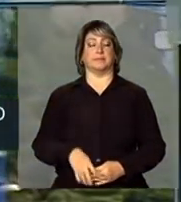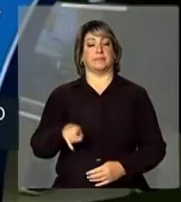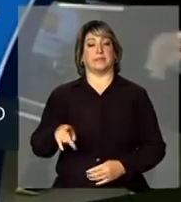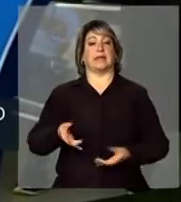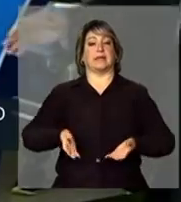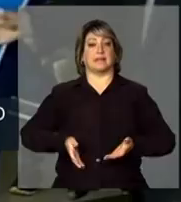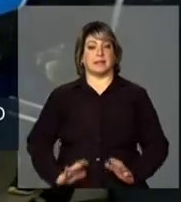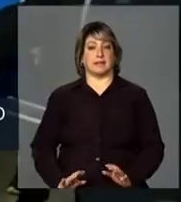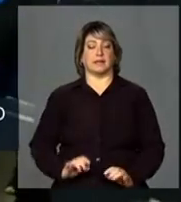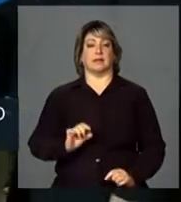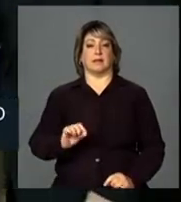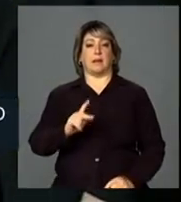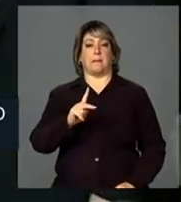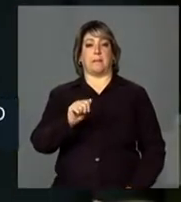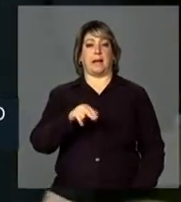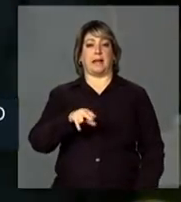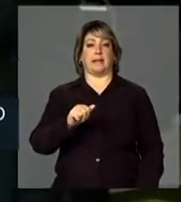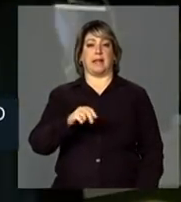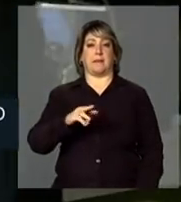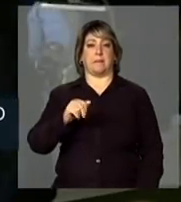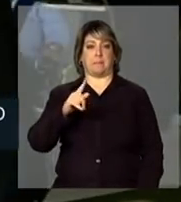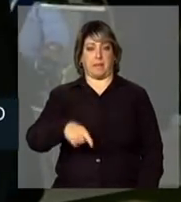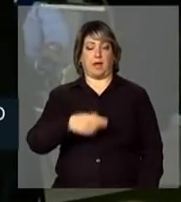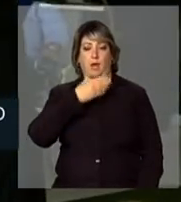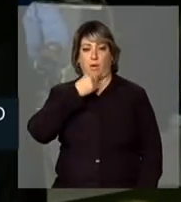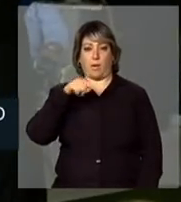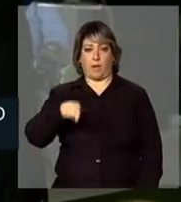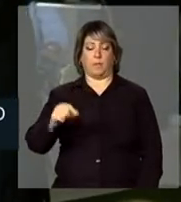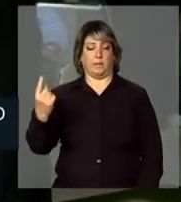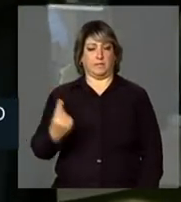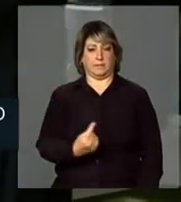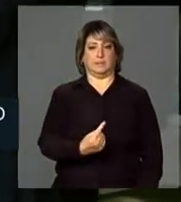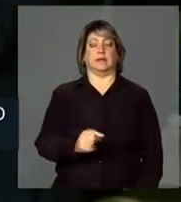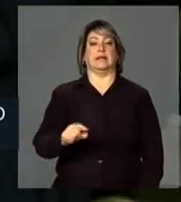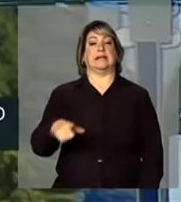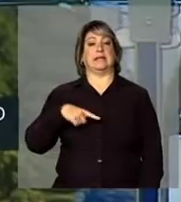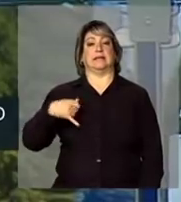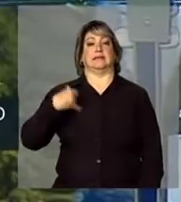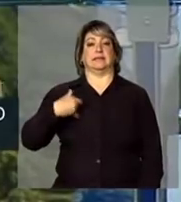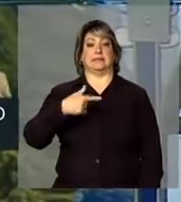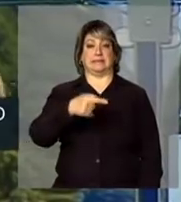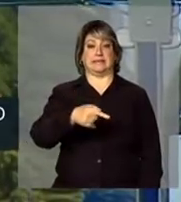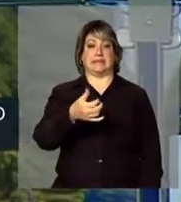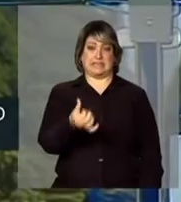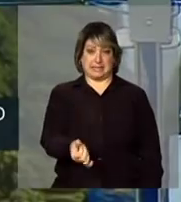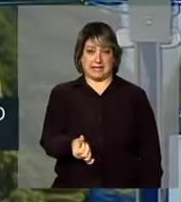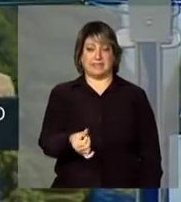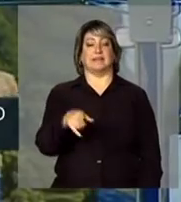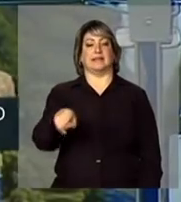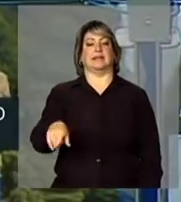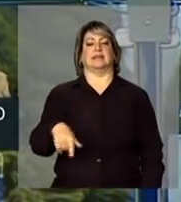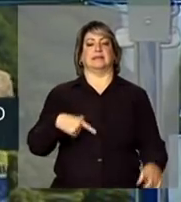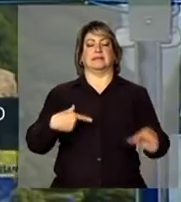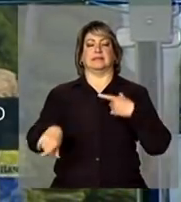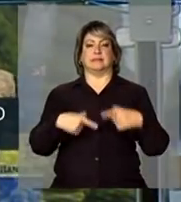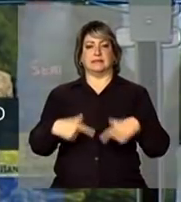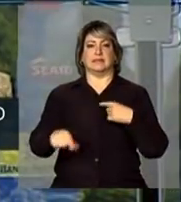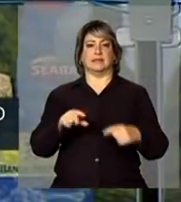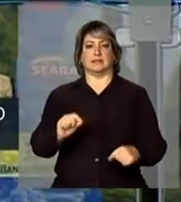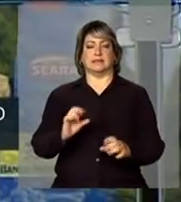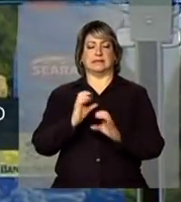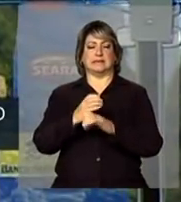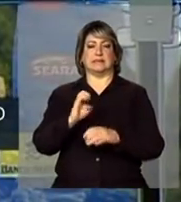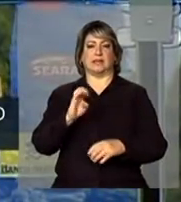Natural da cidade do Panamá, Monte Alfred Mota Toledano tem 76 anos e é bacharel em Ciências